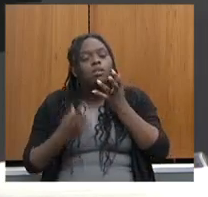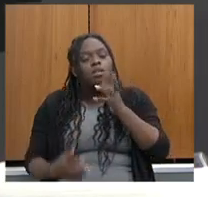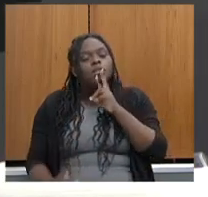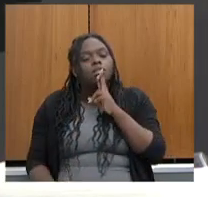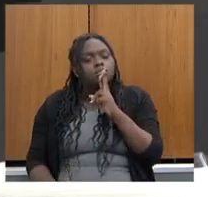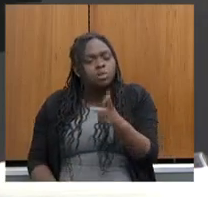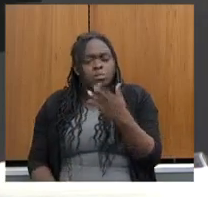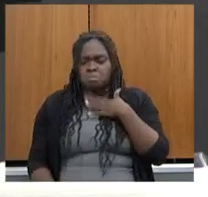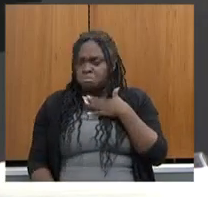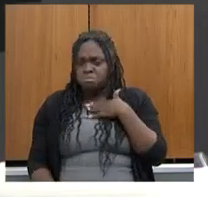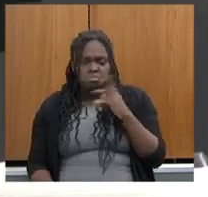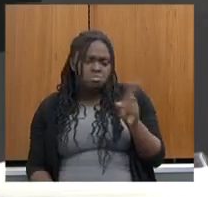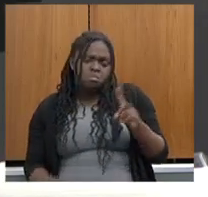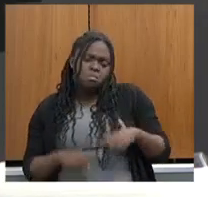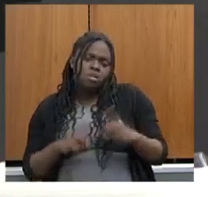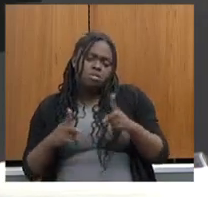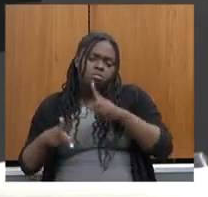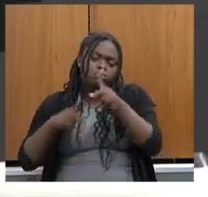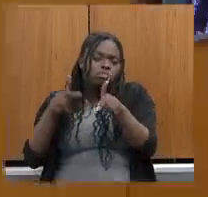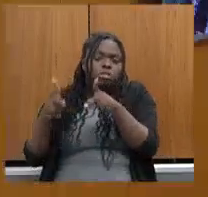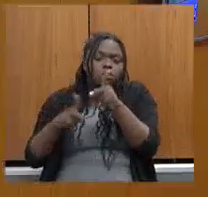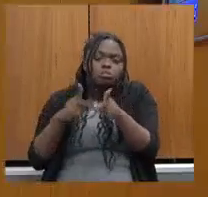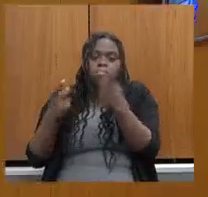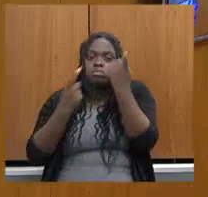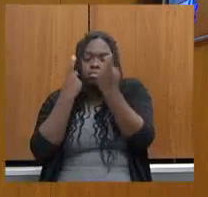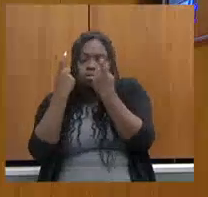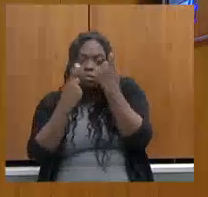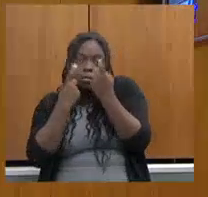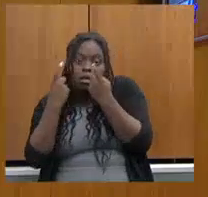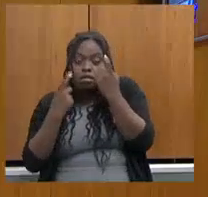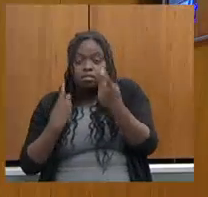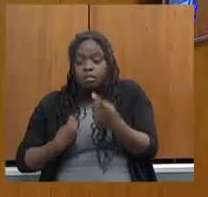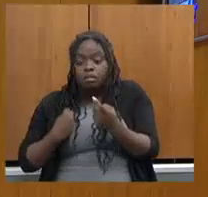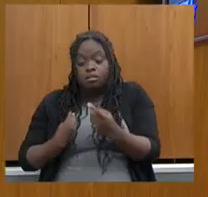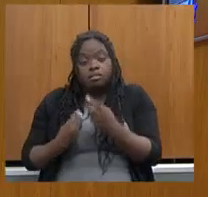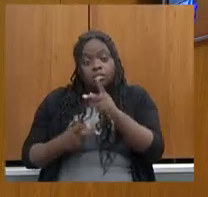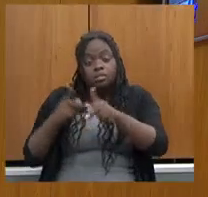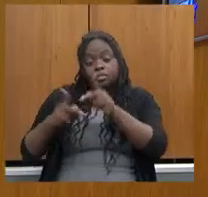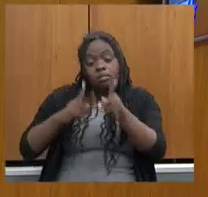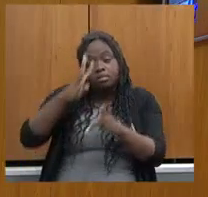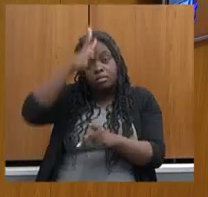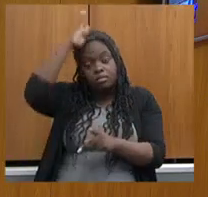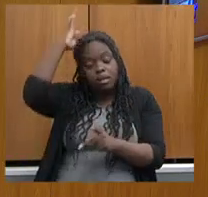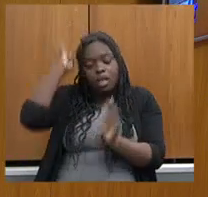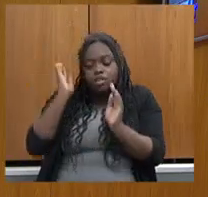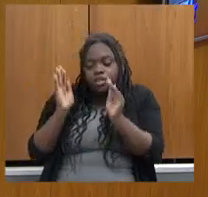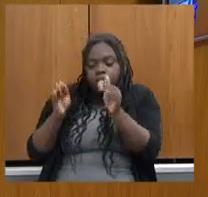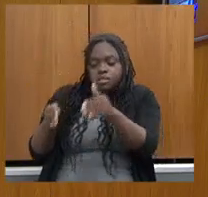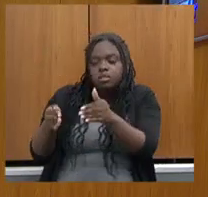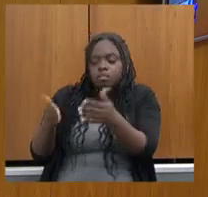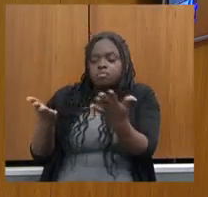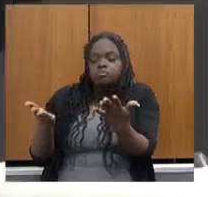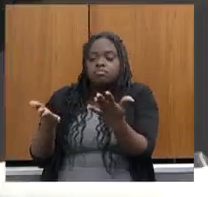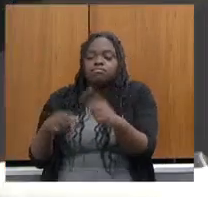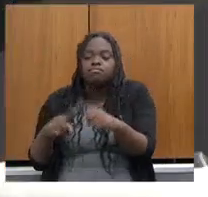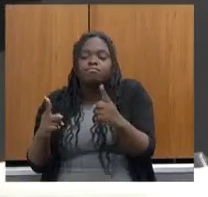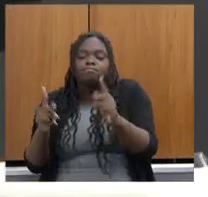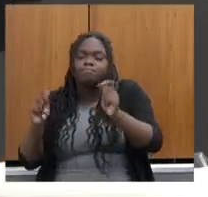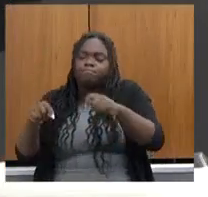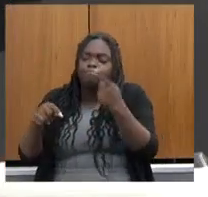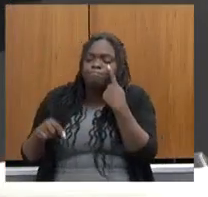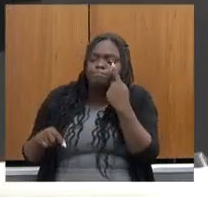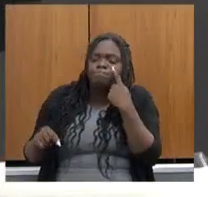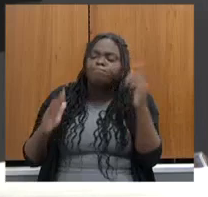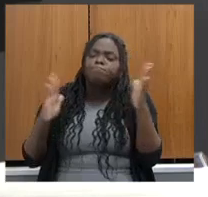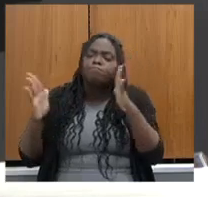né não para mim mas para a população fica preocupado com a vida dos Bombeiros né que chegam lá e aí dá para enxergar